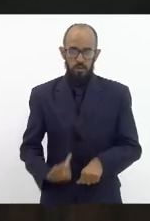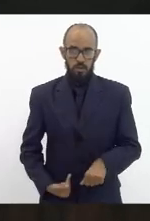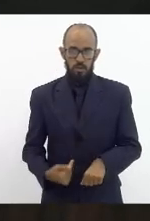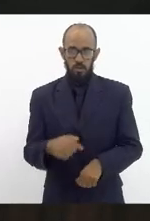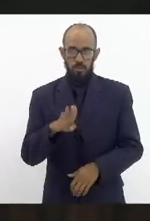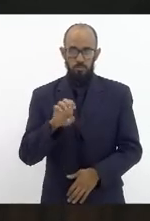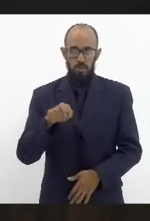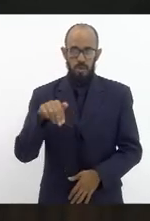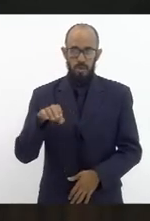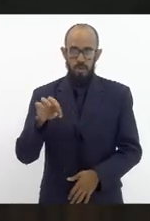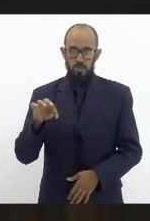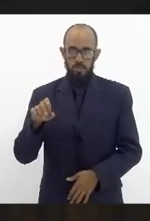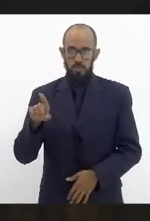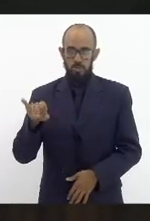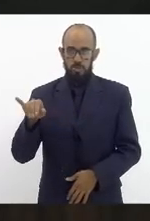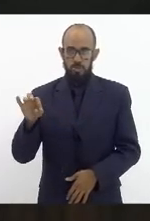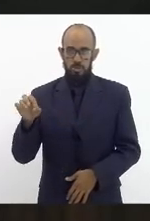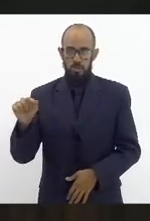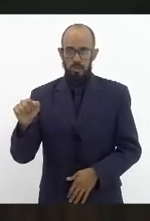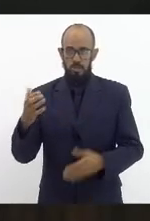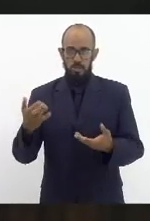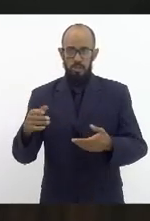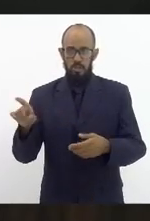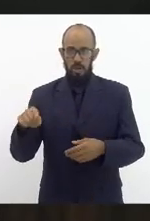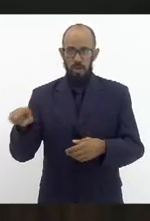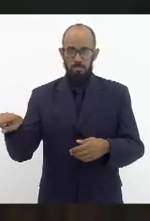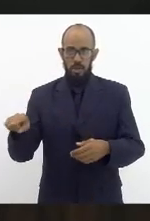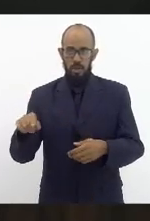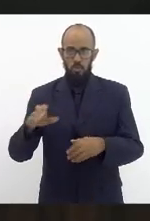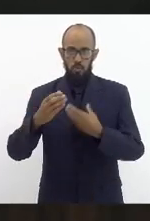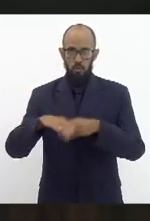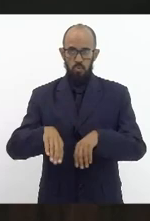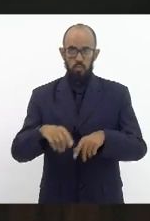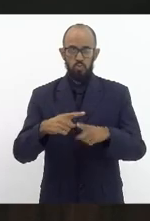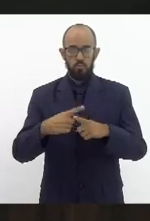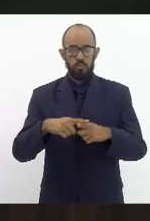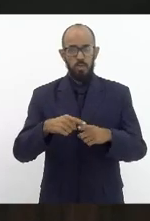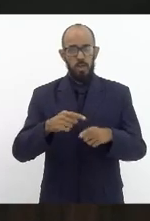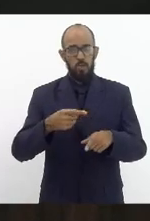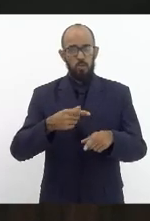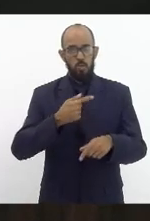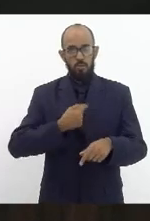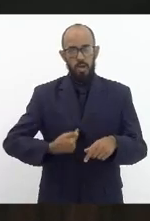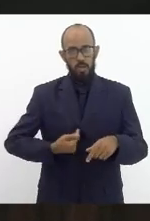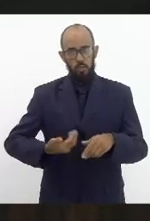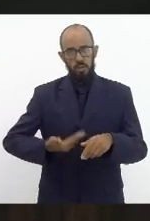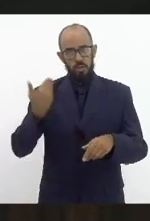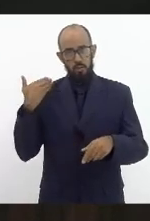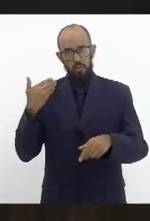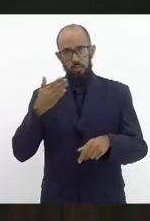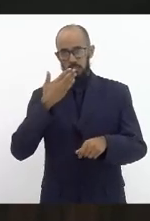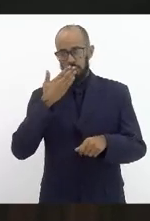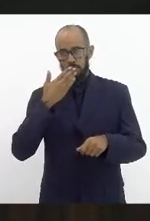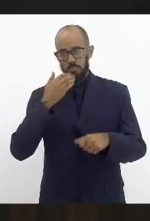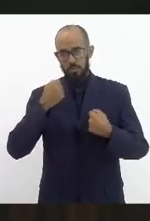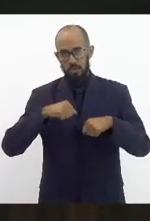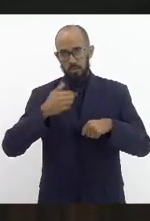mal assessorada, queria acabar com o concurso, porque o concurso era do garotinho. Nós tivemos que entrar com mandado de